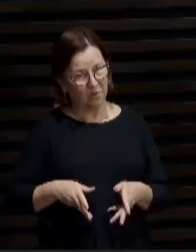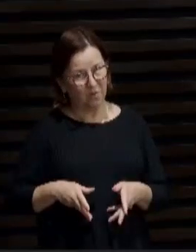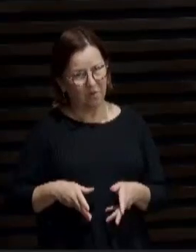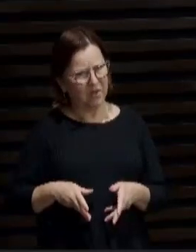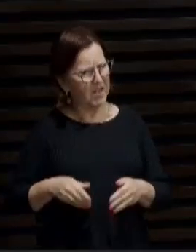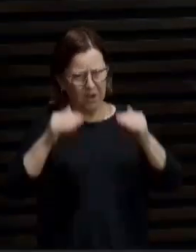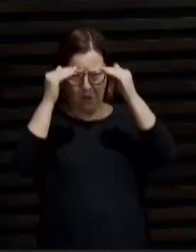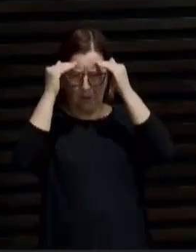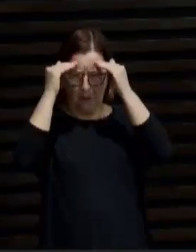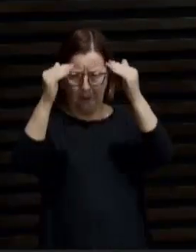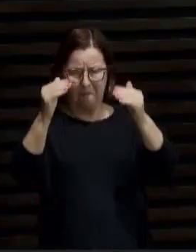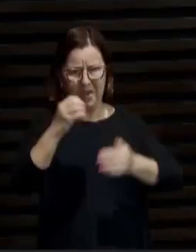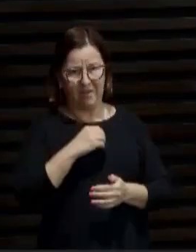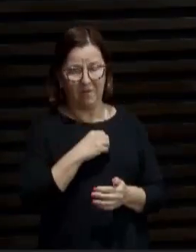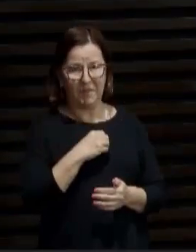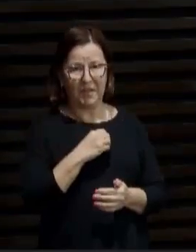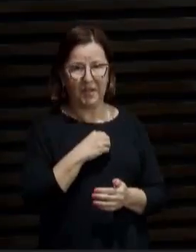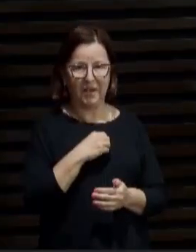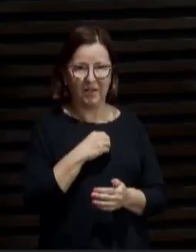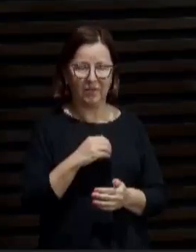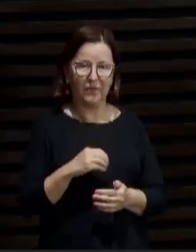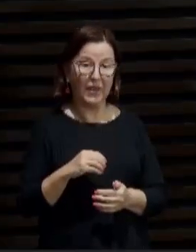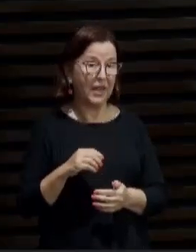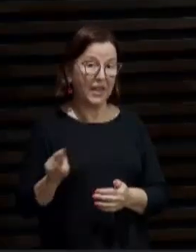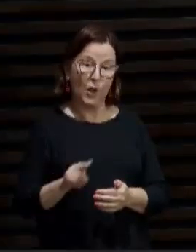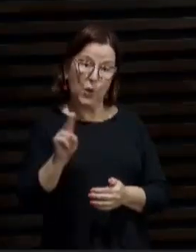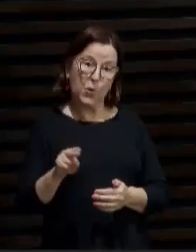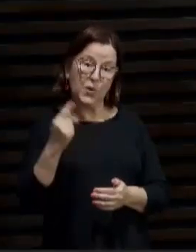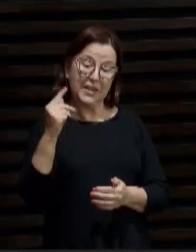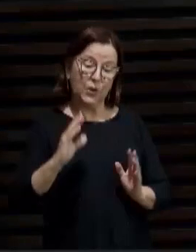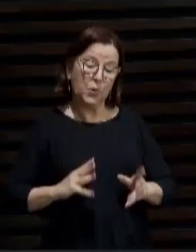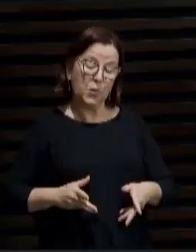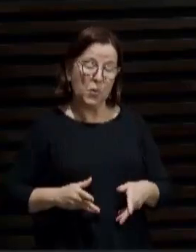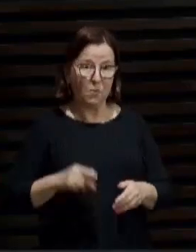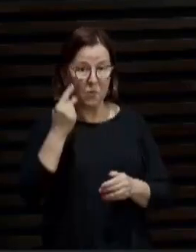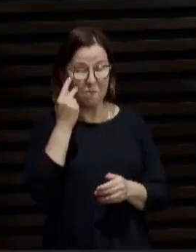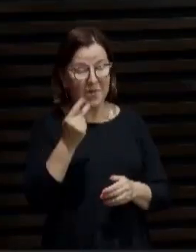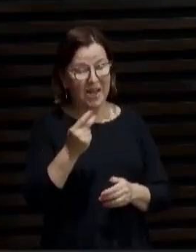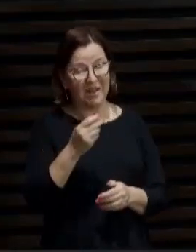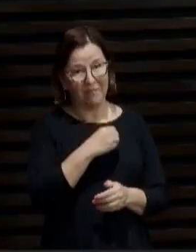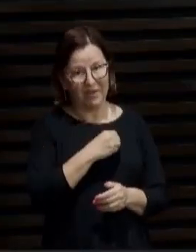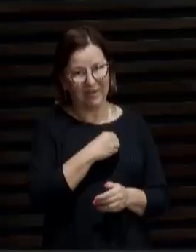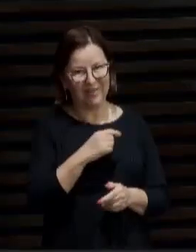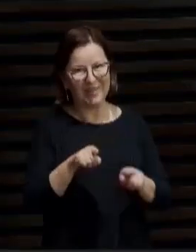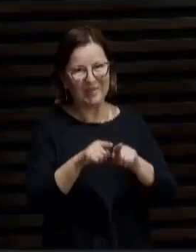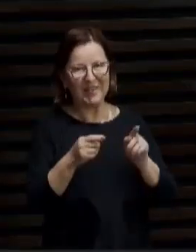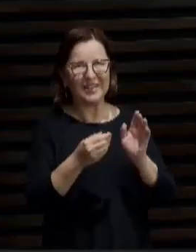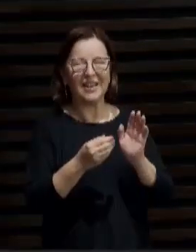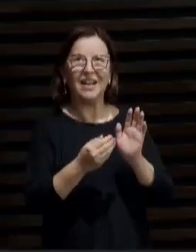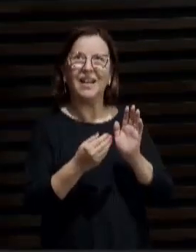seus membros do seu corpo ao pecado, como instrumentos de iniquidade, mas oferecei-vos a Deus